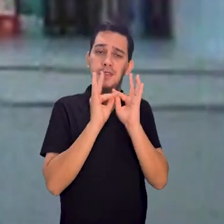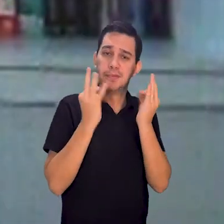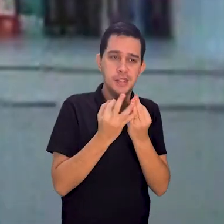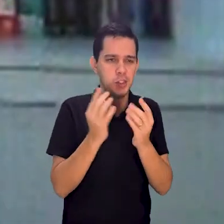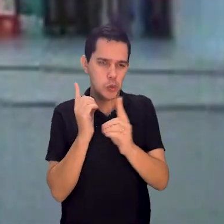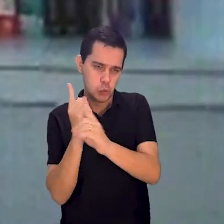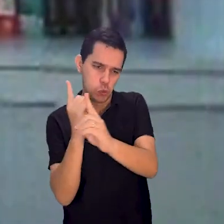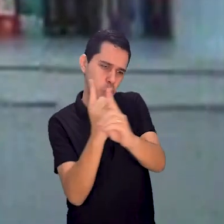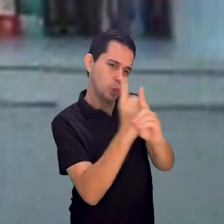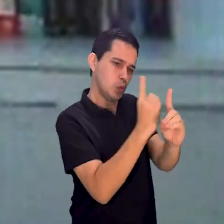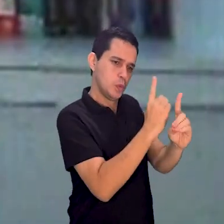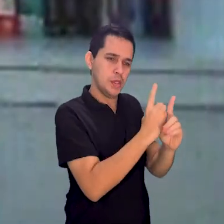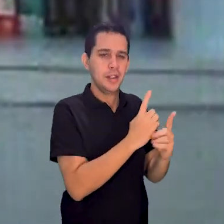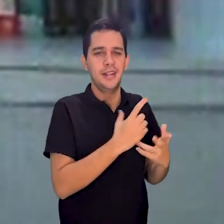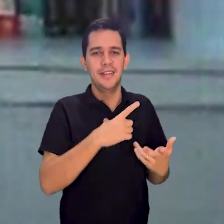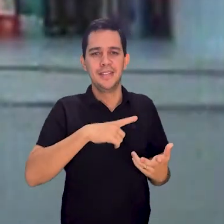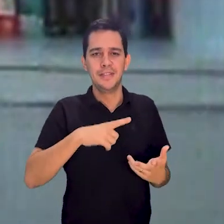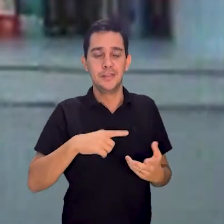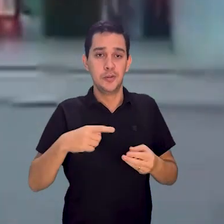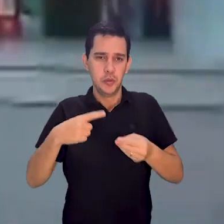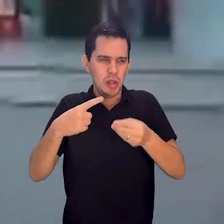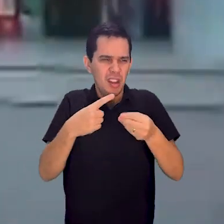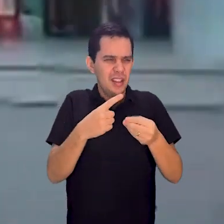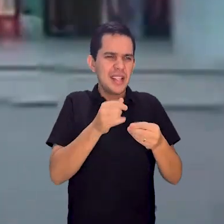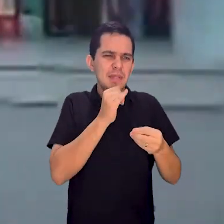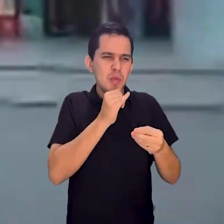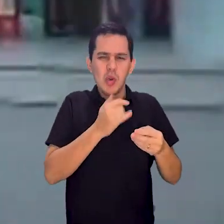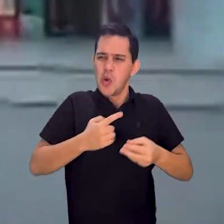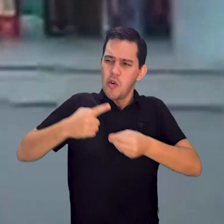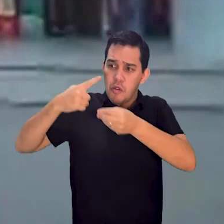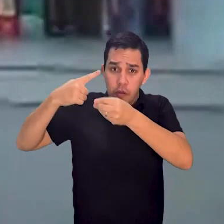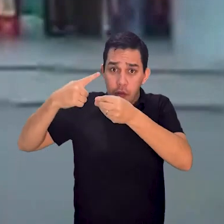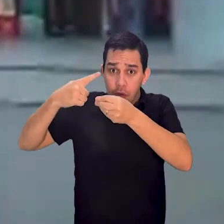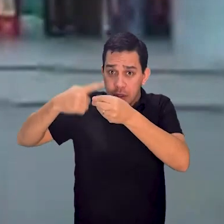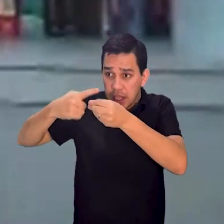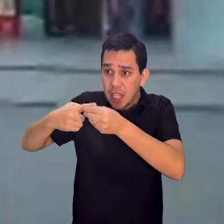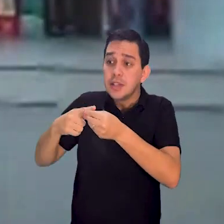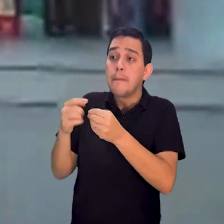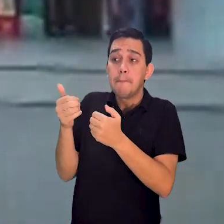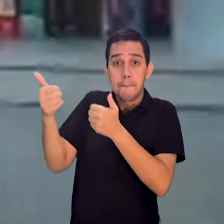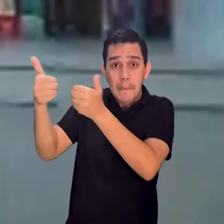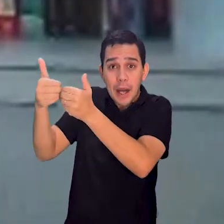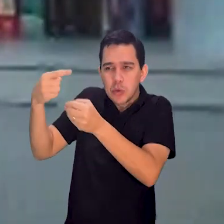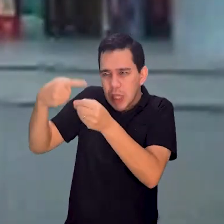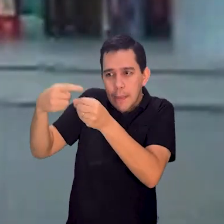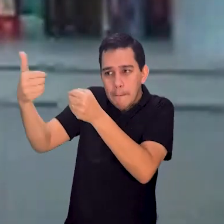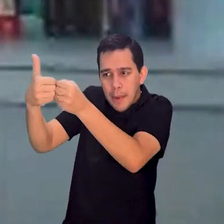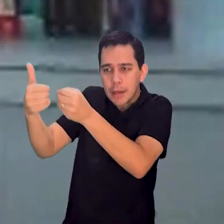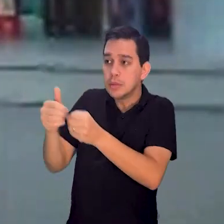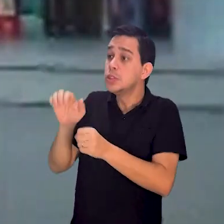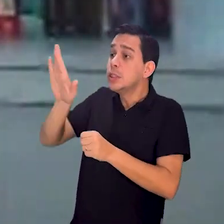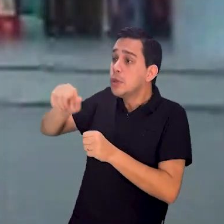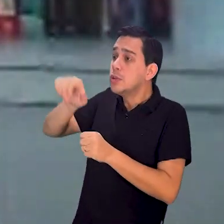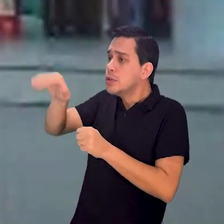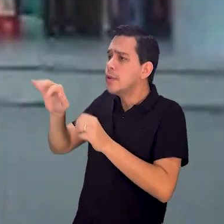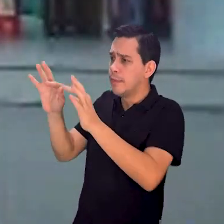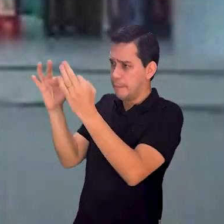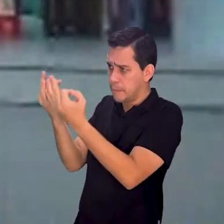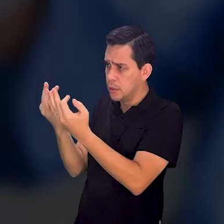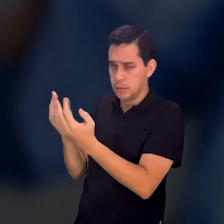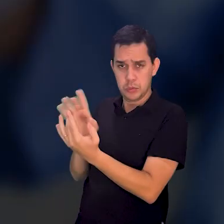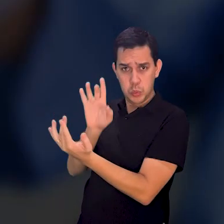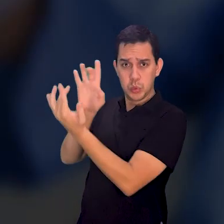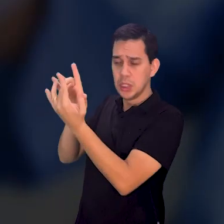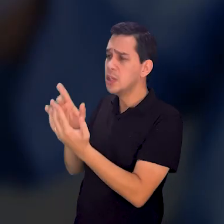conseguimos identificar dentro da comunidade ali próximos a nós, nos municípios circunvizinhos, nós chamamos para conversar, para explicar a situação,